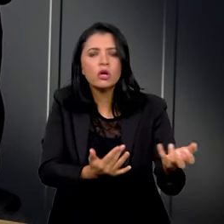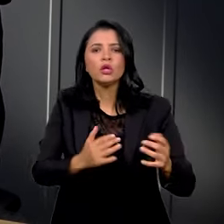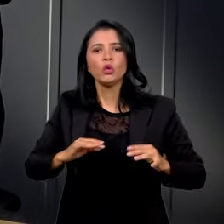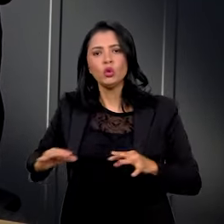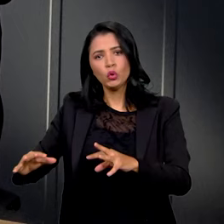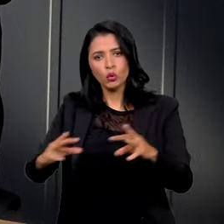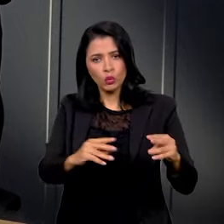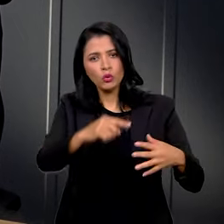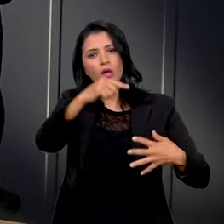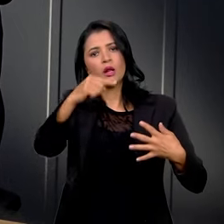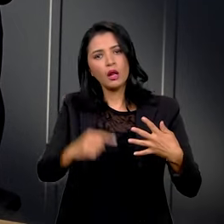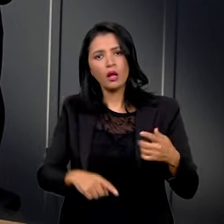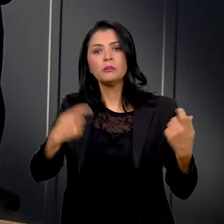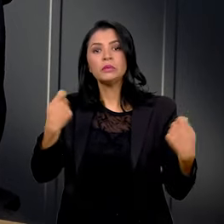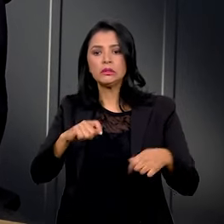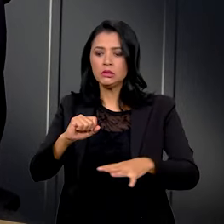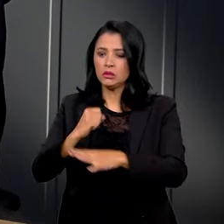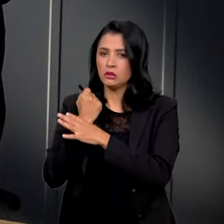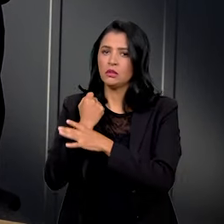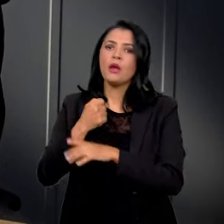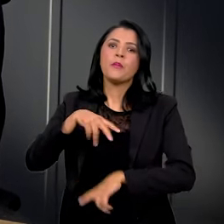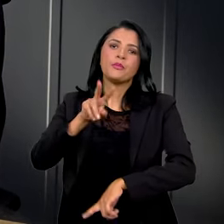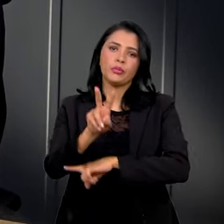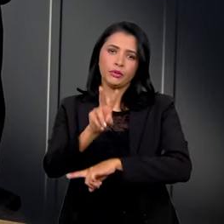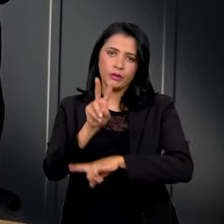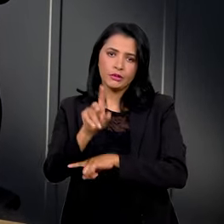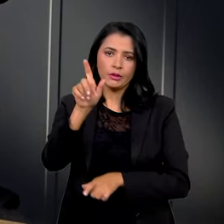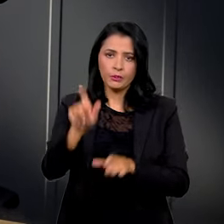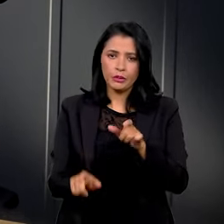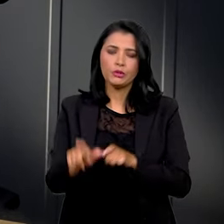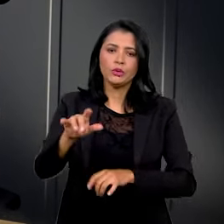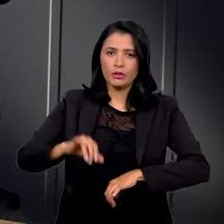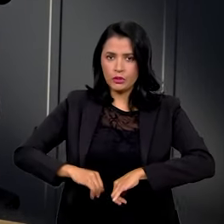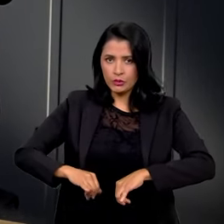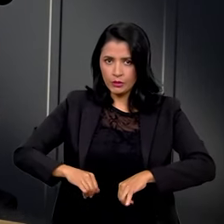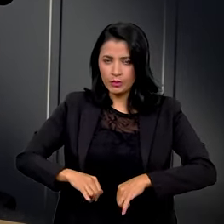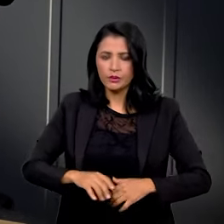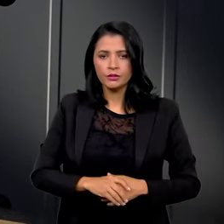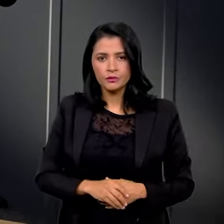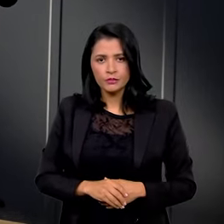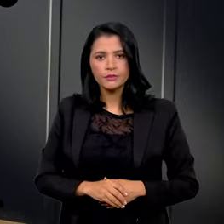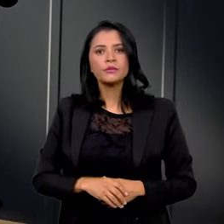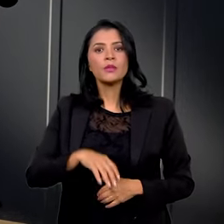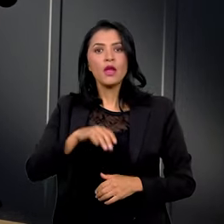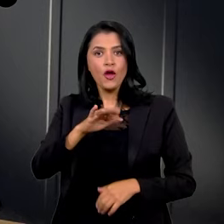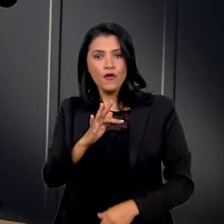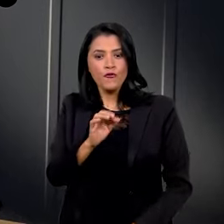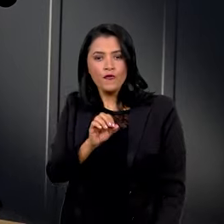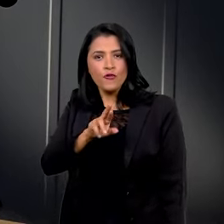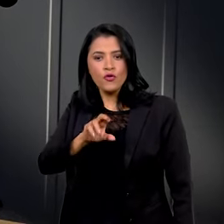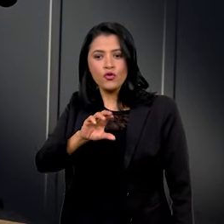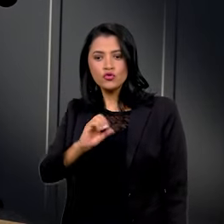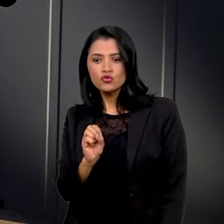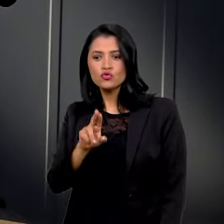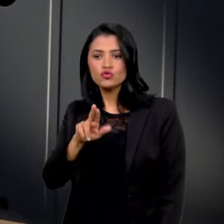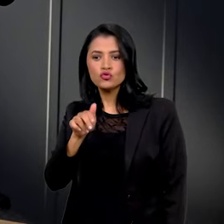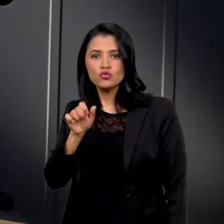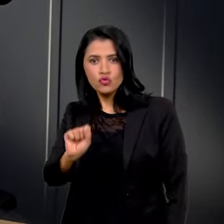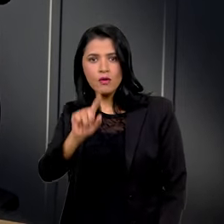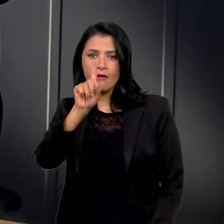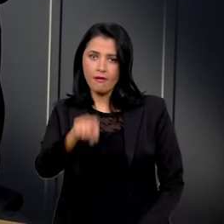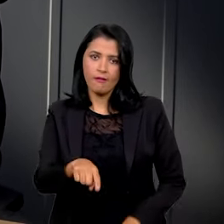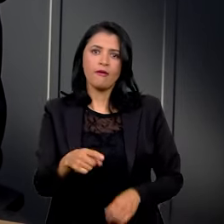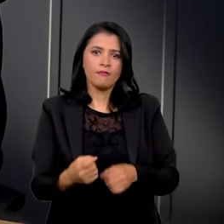essas situações a gente precisa garantir mais proteção PR as pessoas que estão sendo atingidas e a forsas ela vem justamente nesse sentido né a